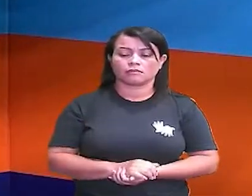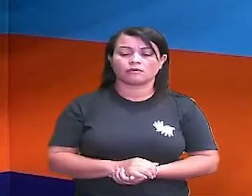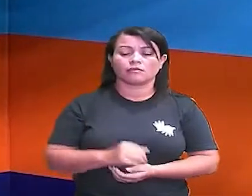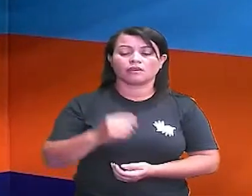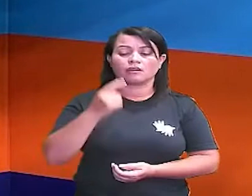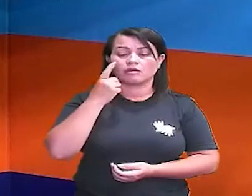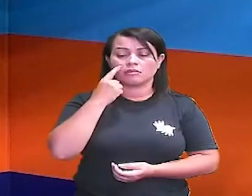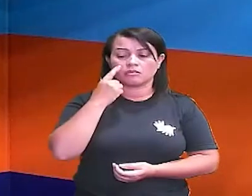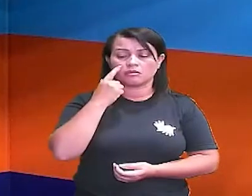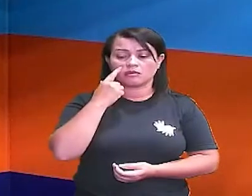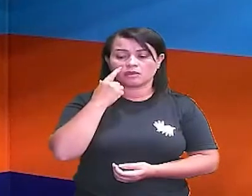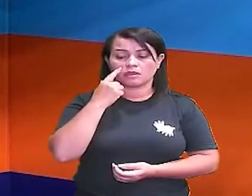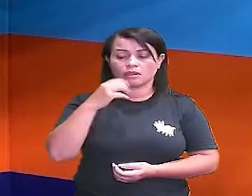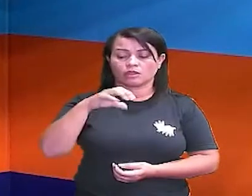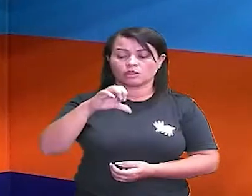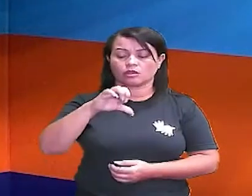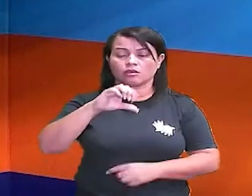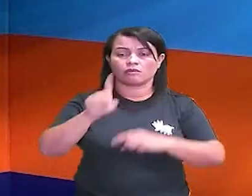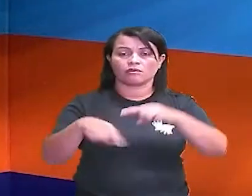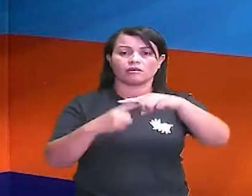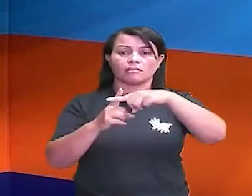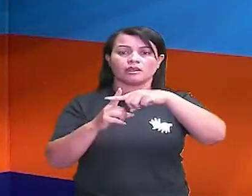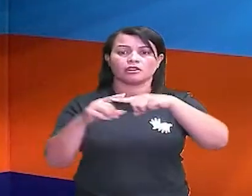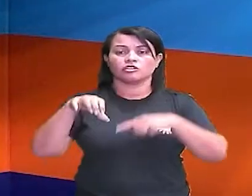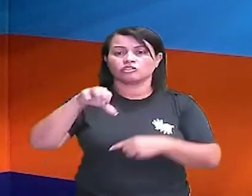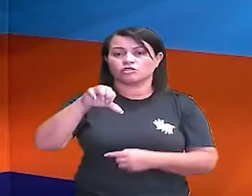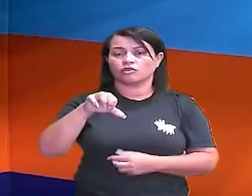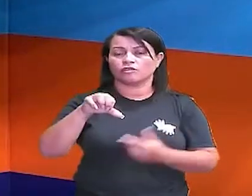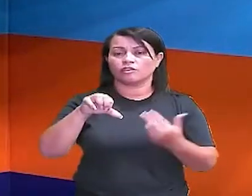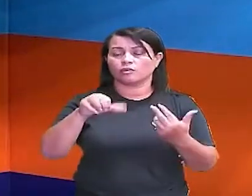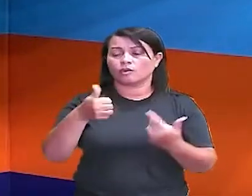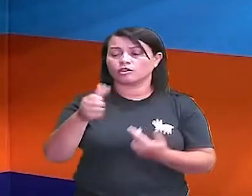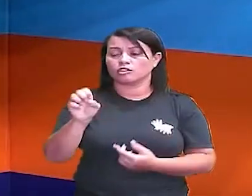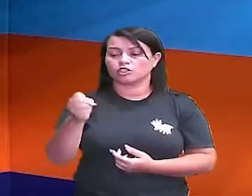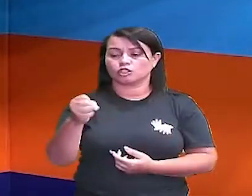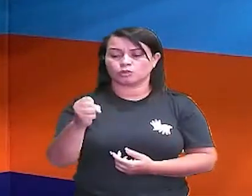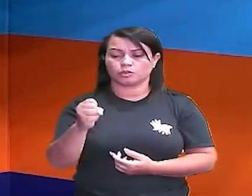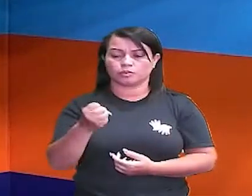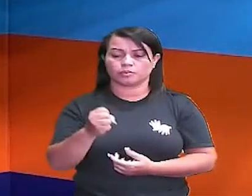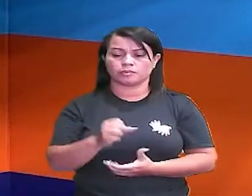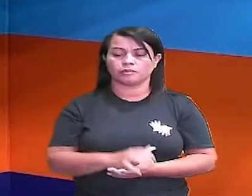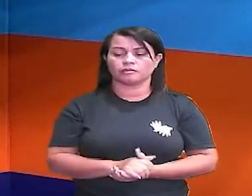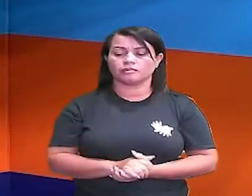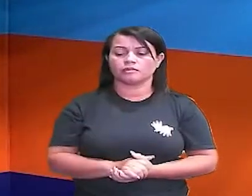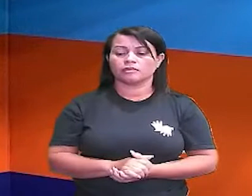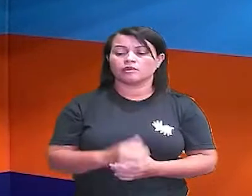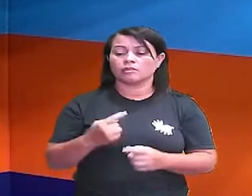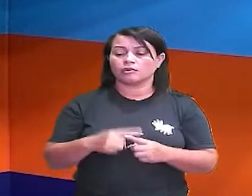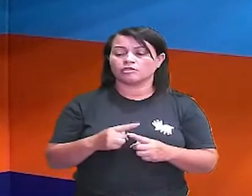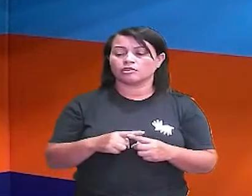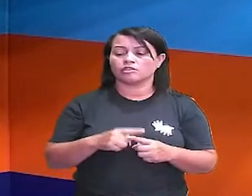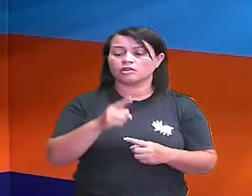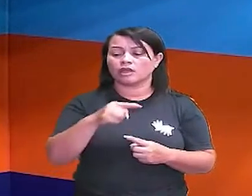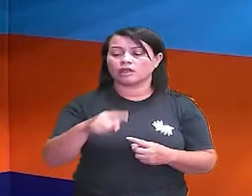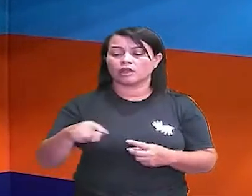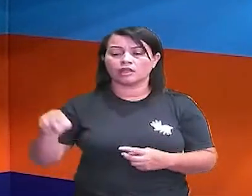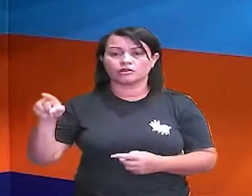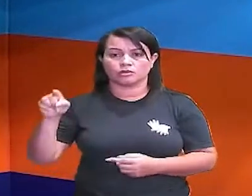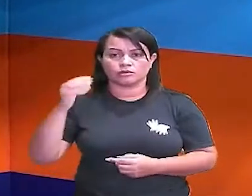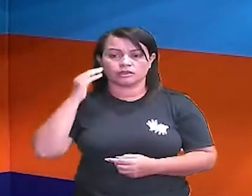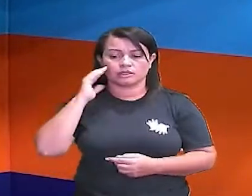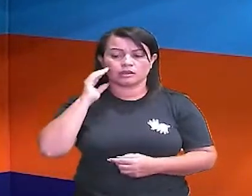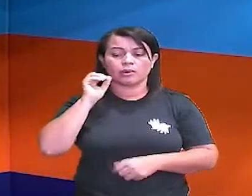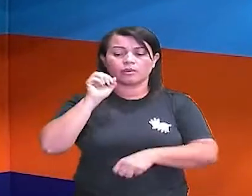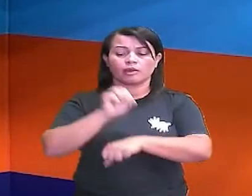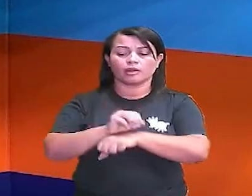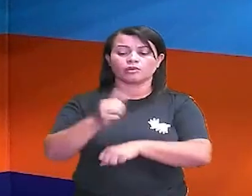Então, 9 mais 9 vai ser igual a 18, tá? Porque quando a gente andou, foi lá e